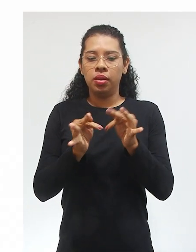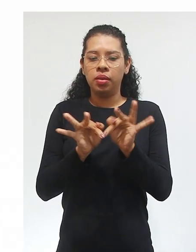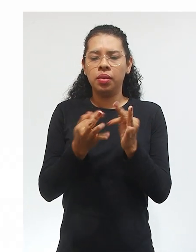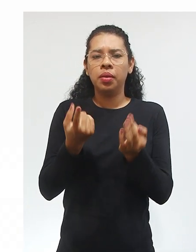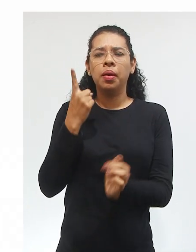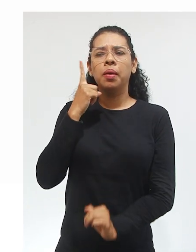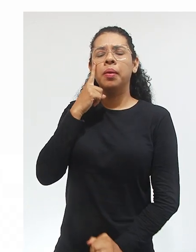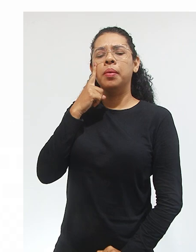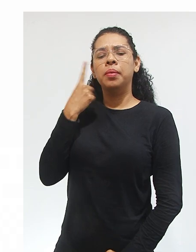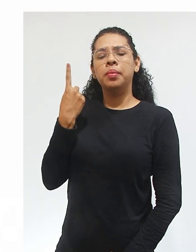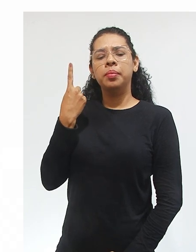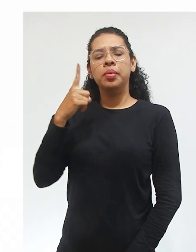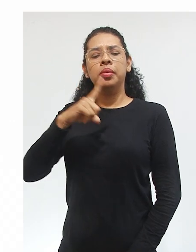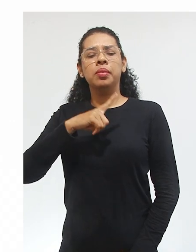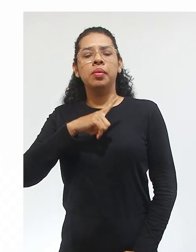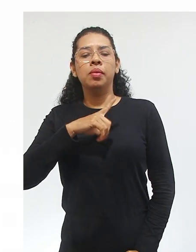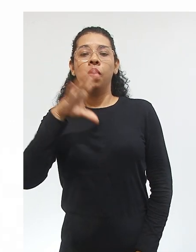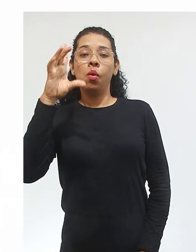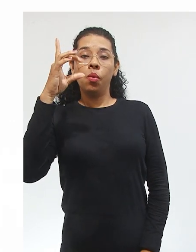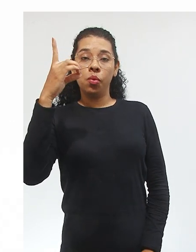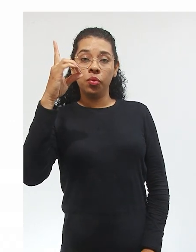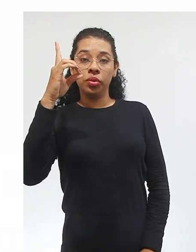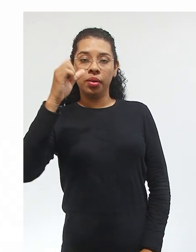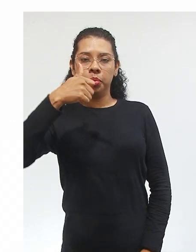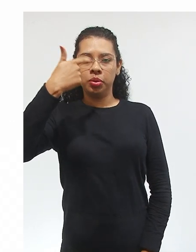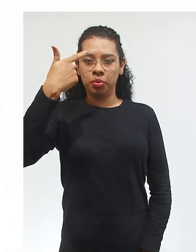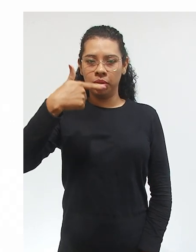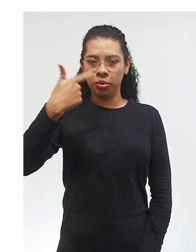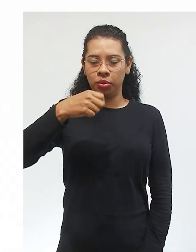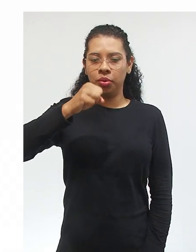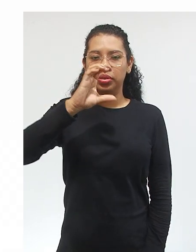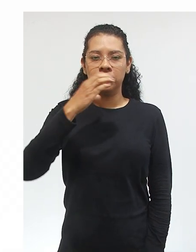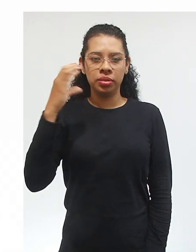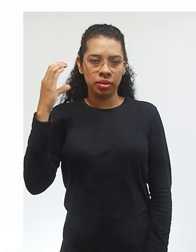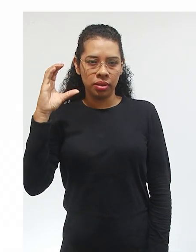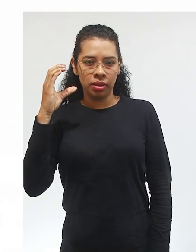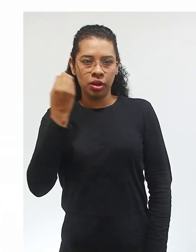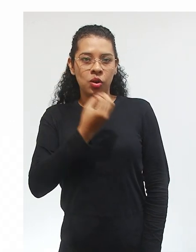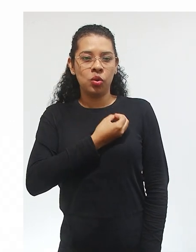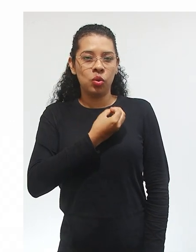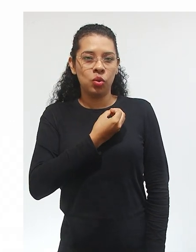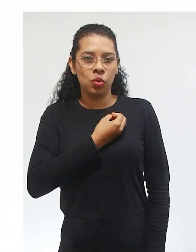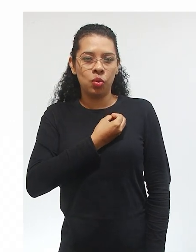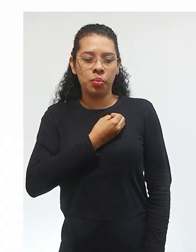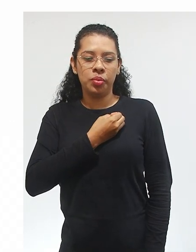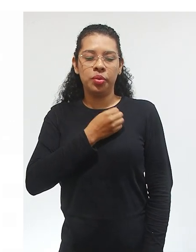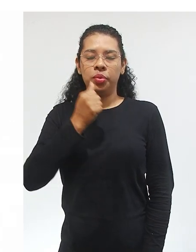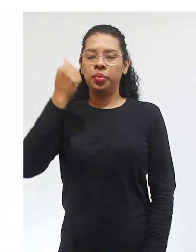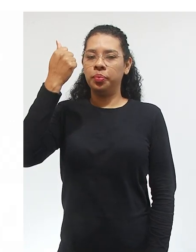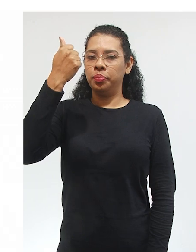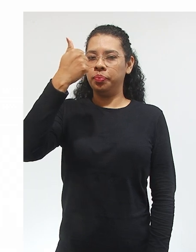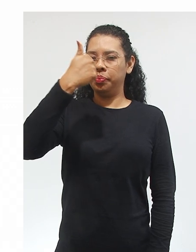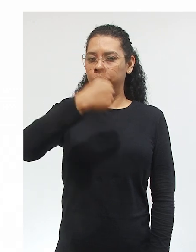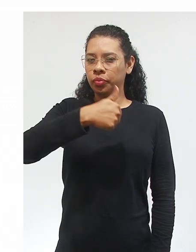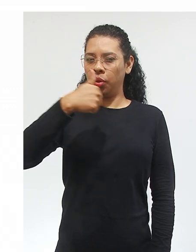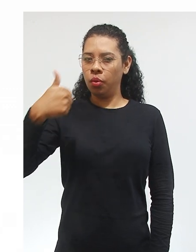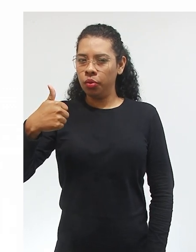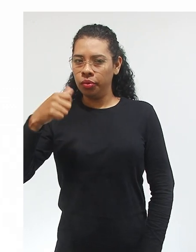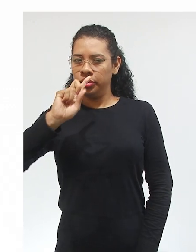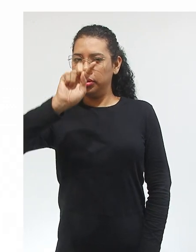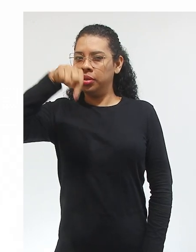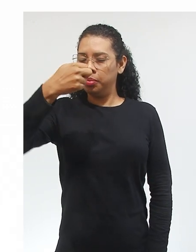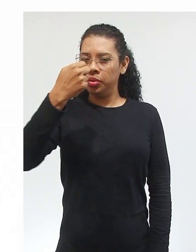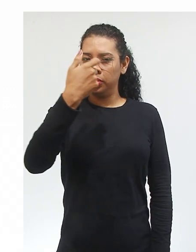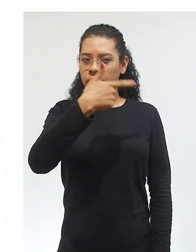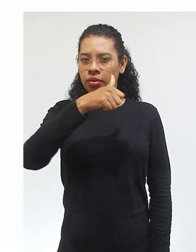Tá vendo aqui, ó? O lançamento teve o quê? Um débito e 2 crédito. Número 12 lá, né? 11 e 12,